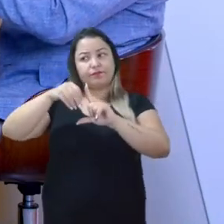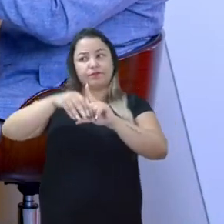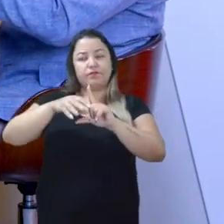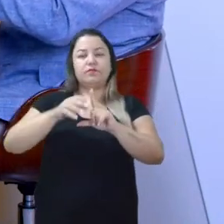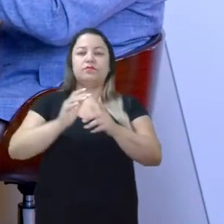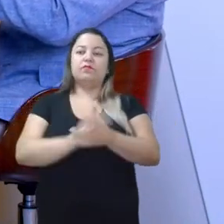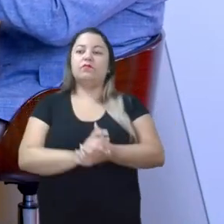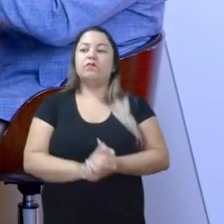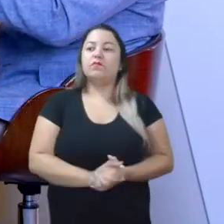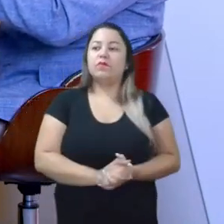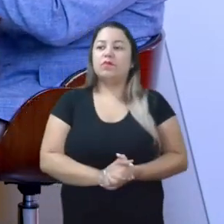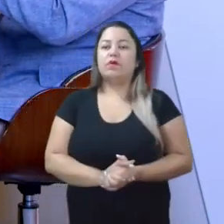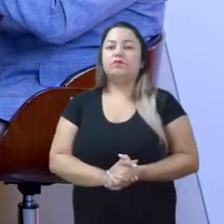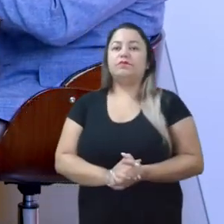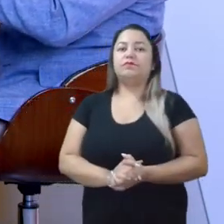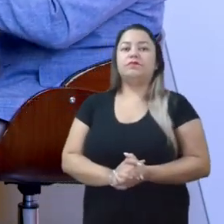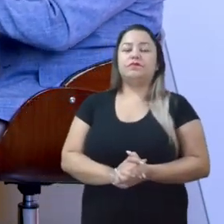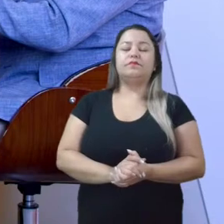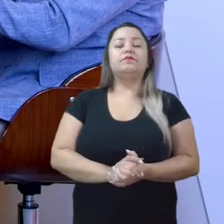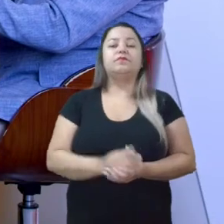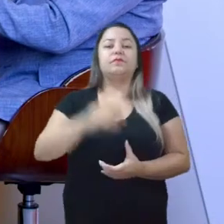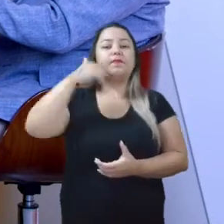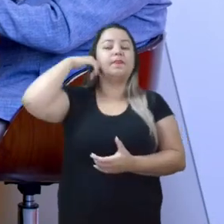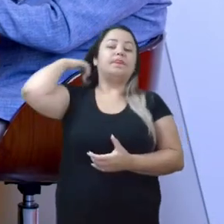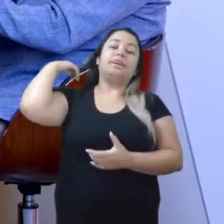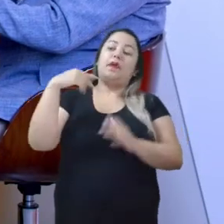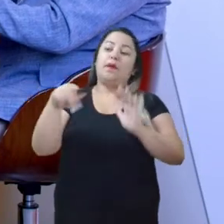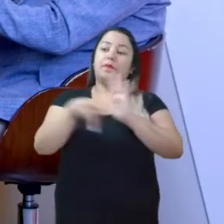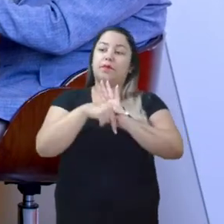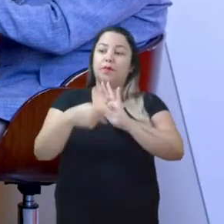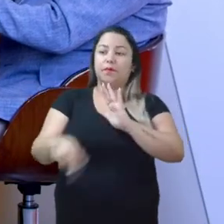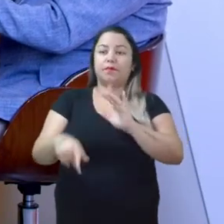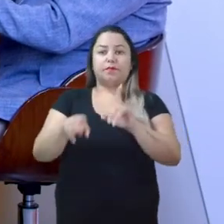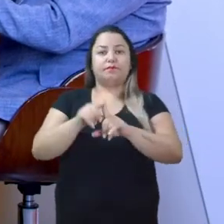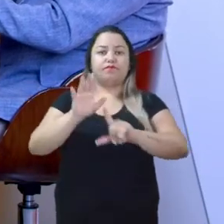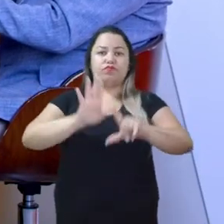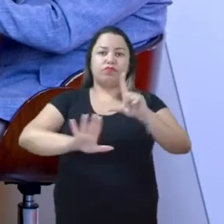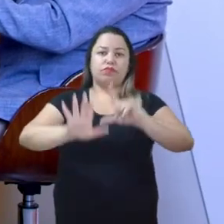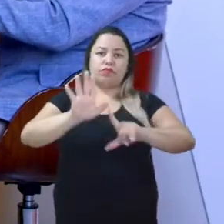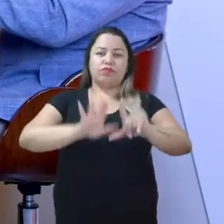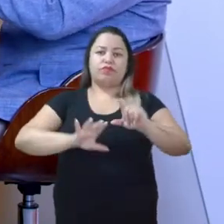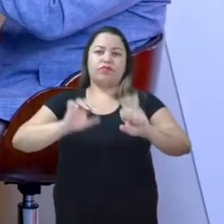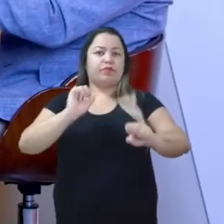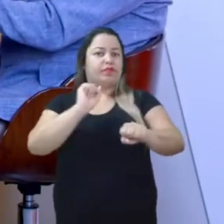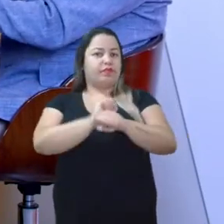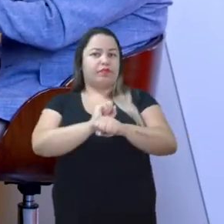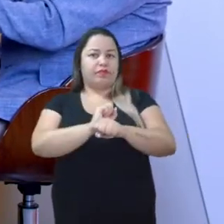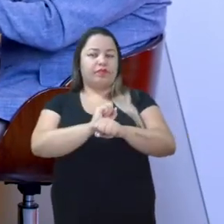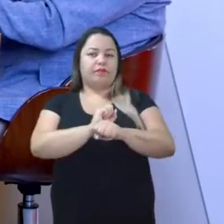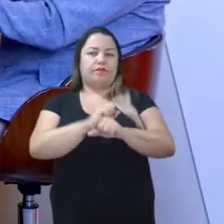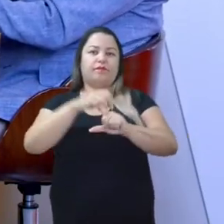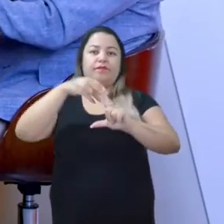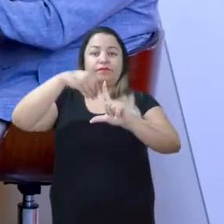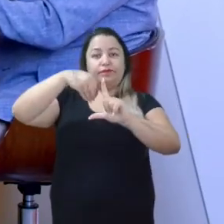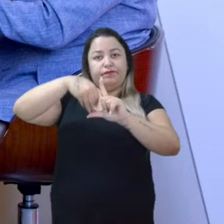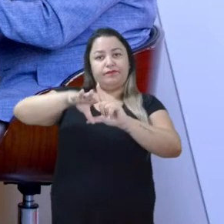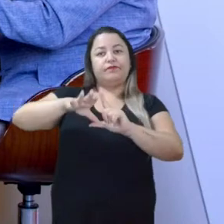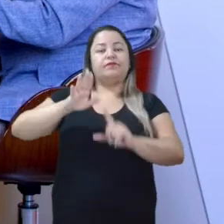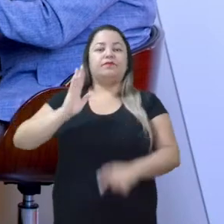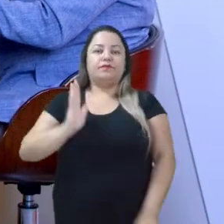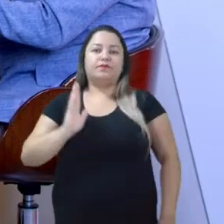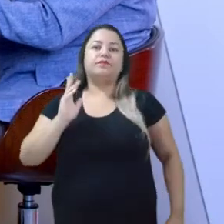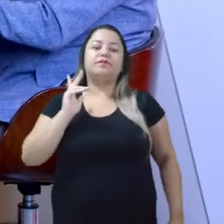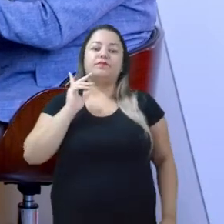mecanismo para que a própria plataforma barrasse essa publicação. Seria mais ou menos isso. Nesse momento, a plataforma já identificaria que se trata